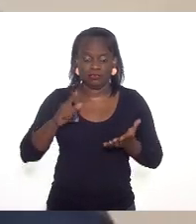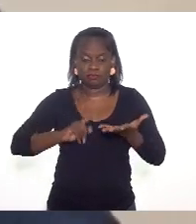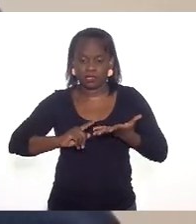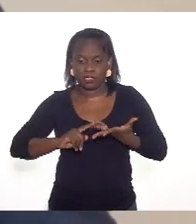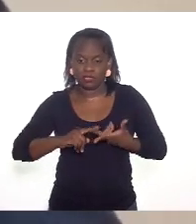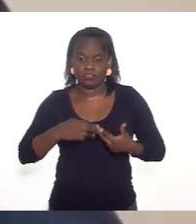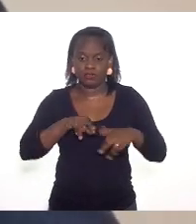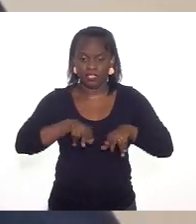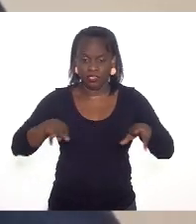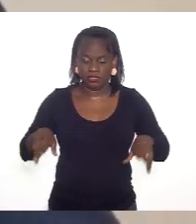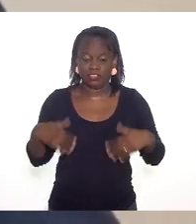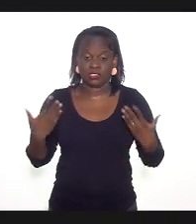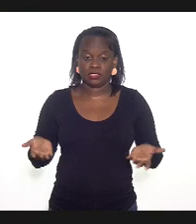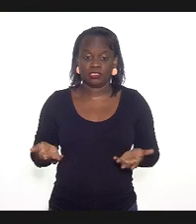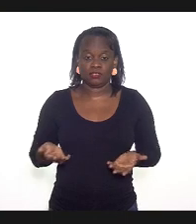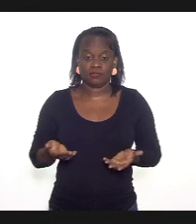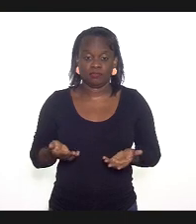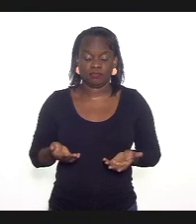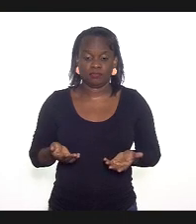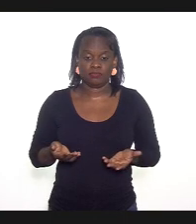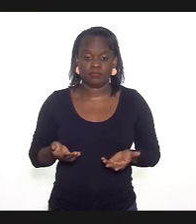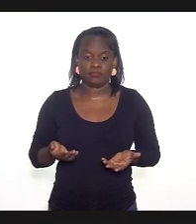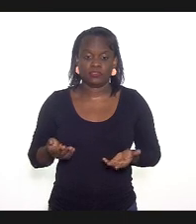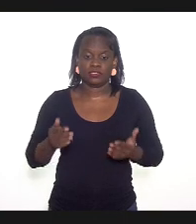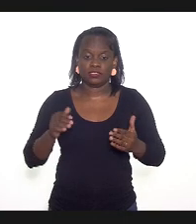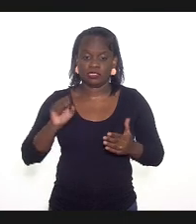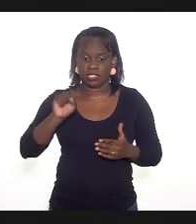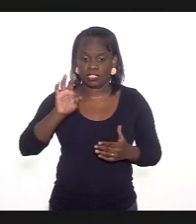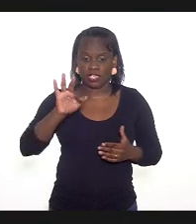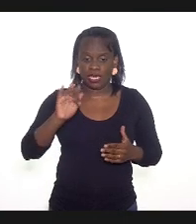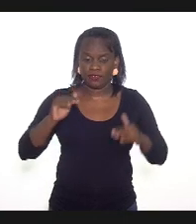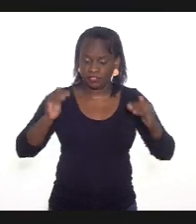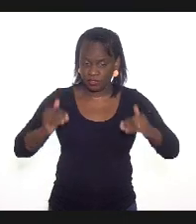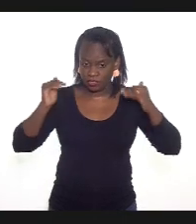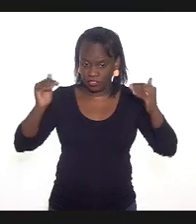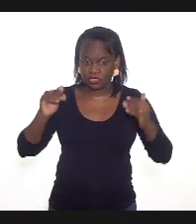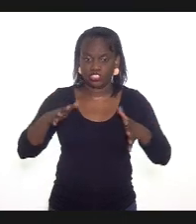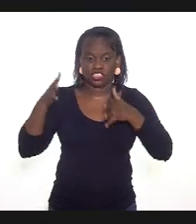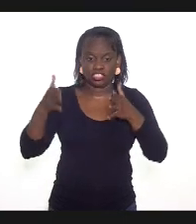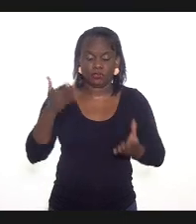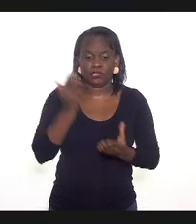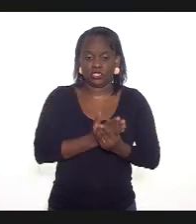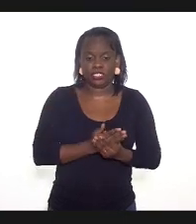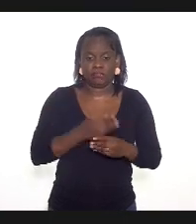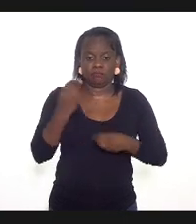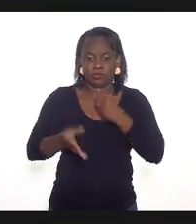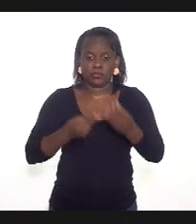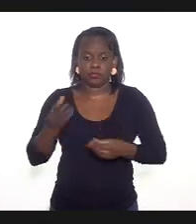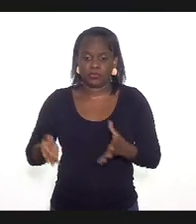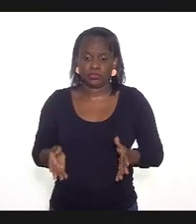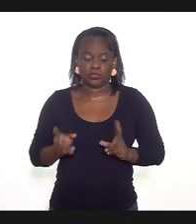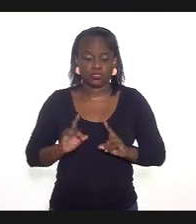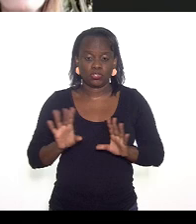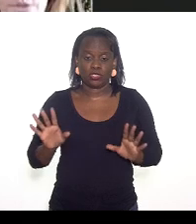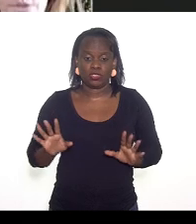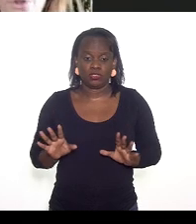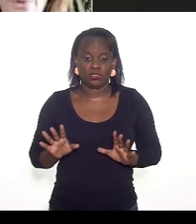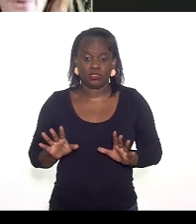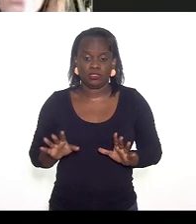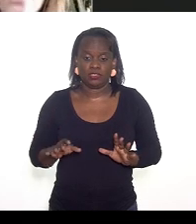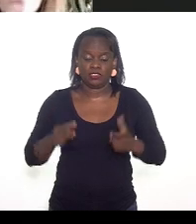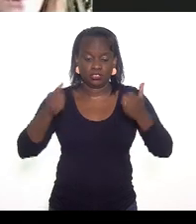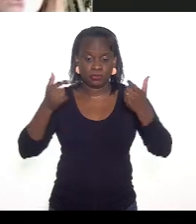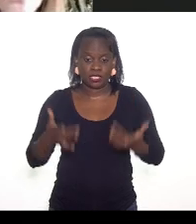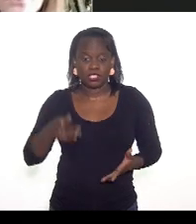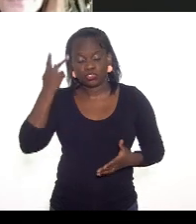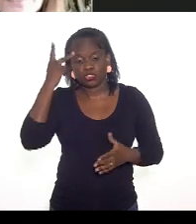dispositivo. Então, né, a Suprema Corte só chega lá os processos mesmo para dispor sobre